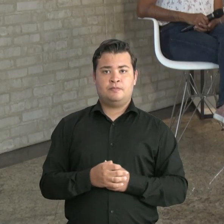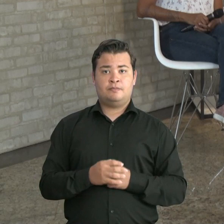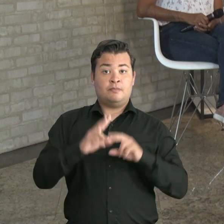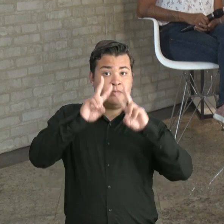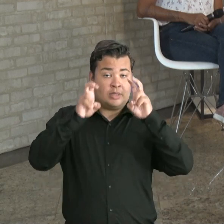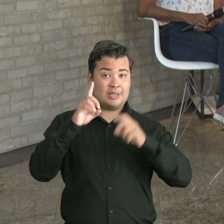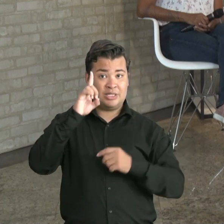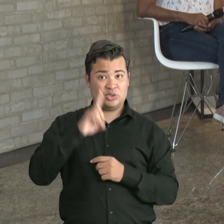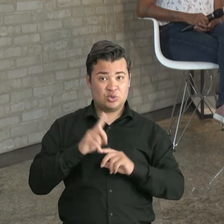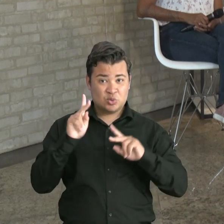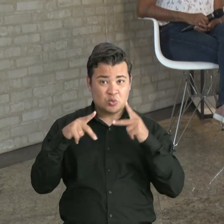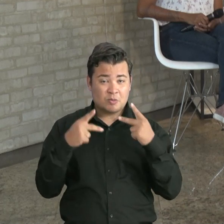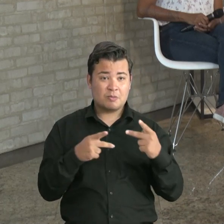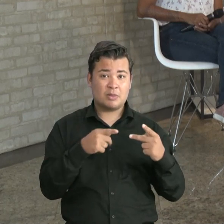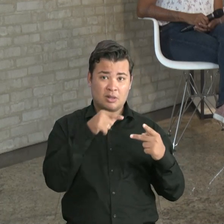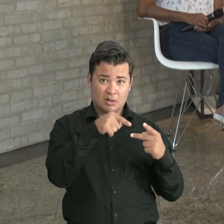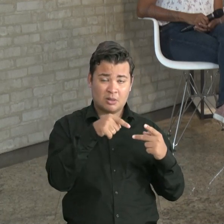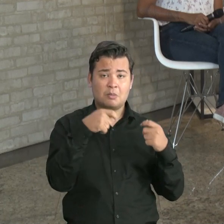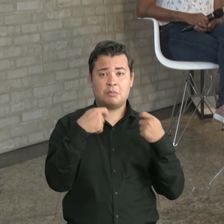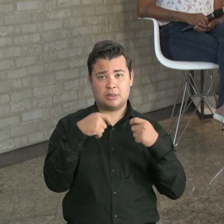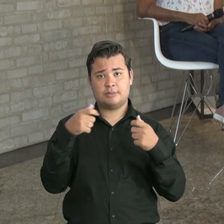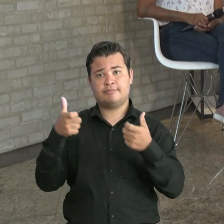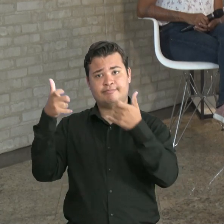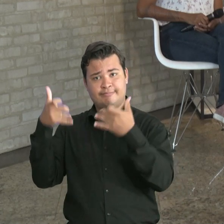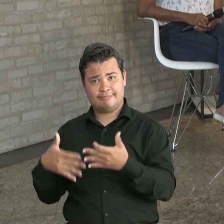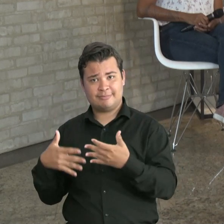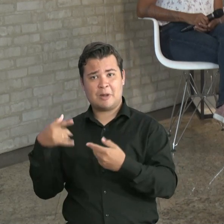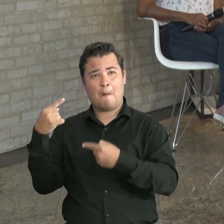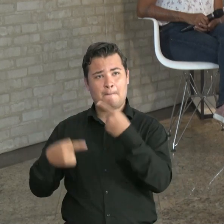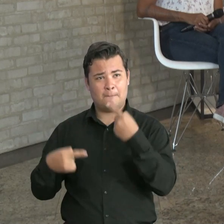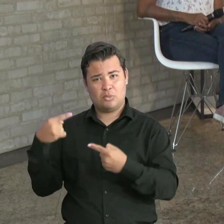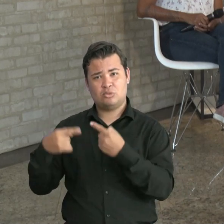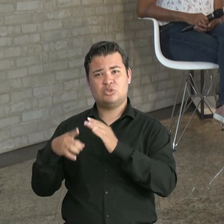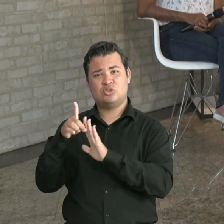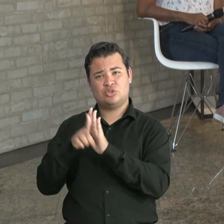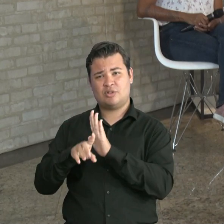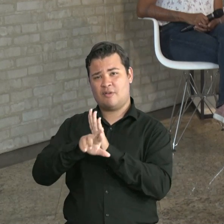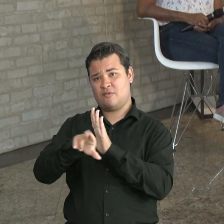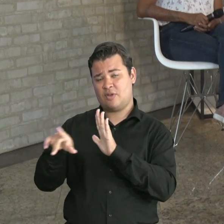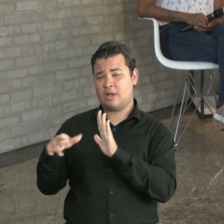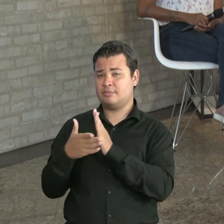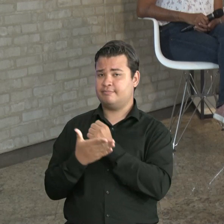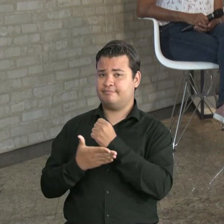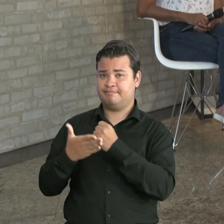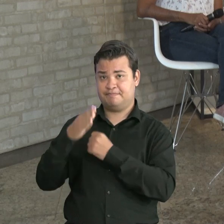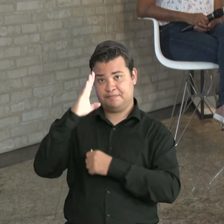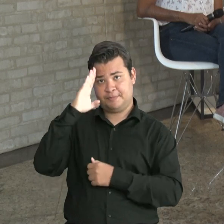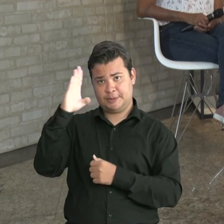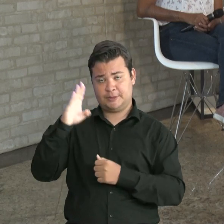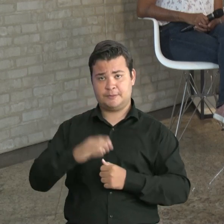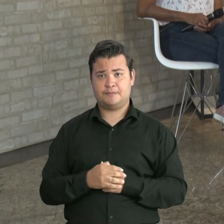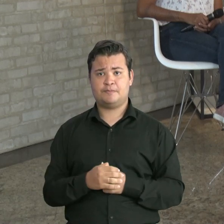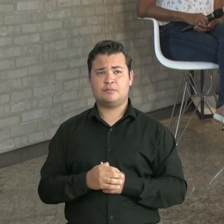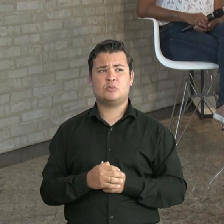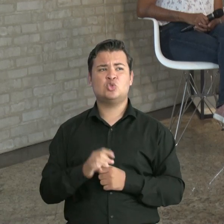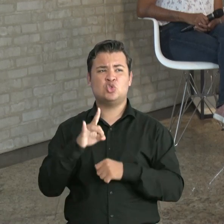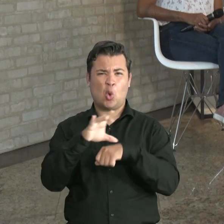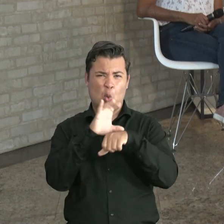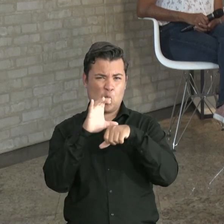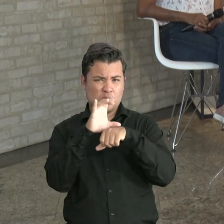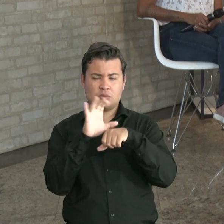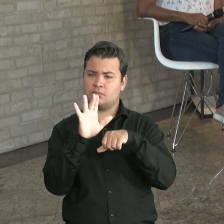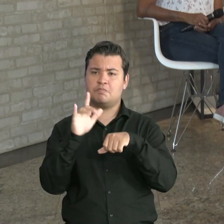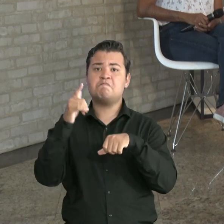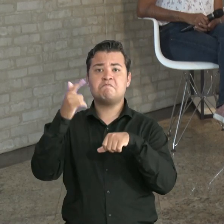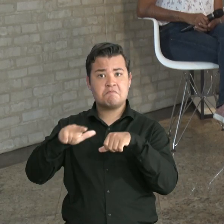essencialmente alguns valores políticos fundamentais, não é? E que vão além, inclusive, da nossa Carta Constitucional. A